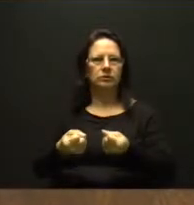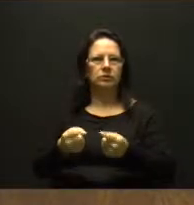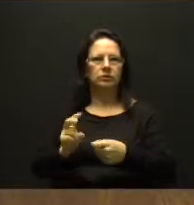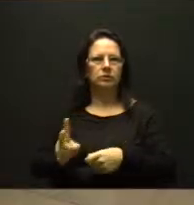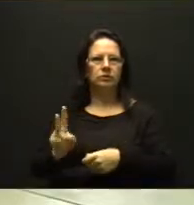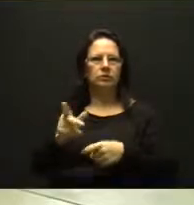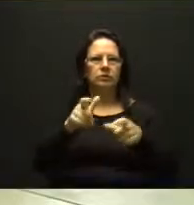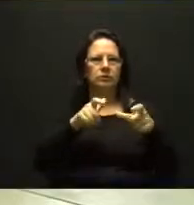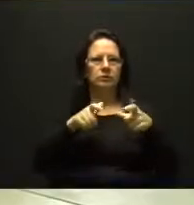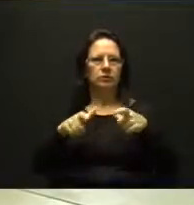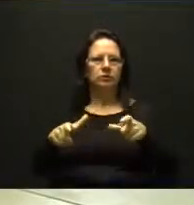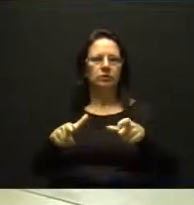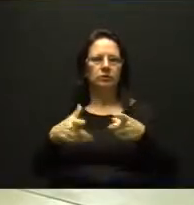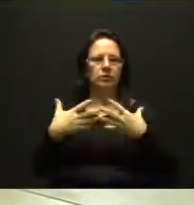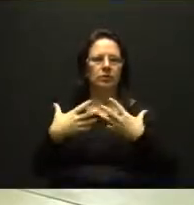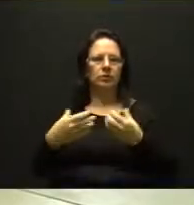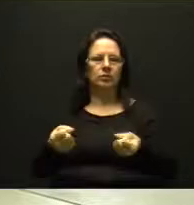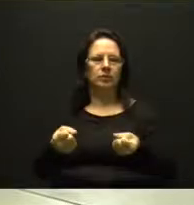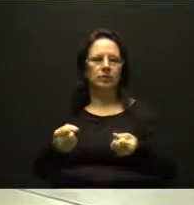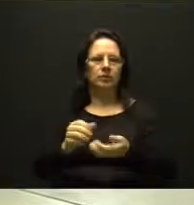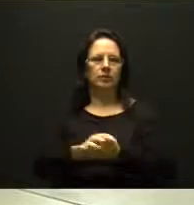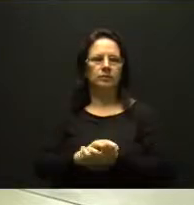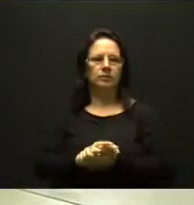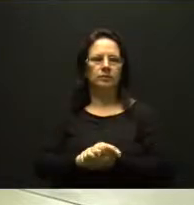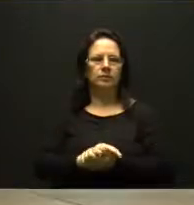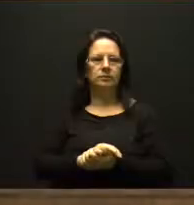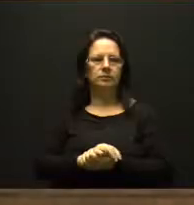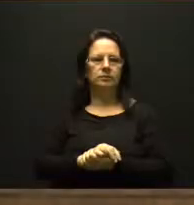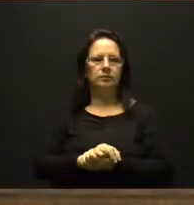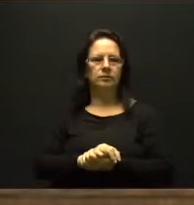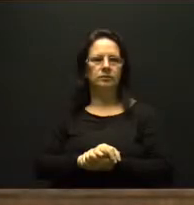permaneçam como se encontram aprovado